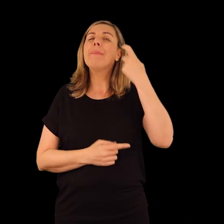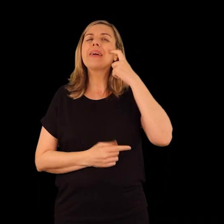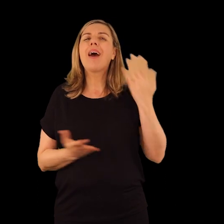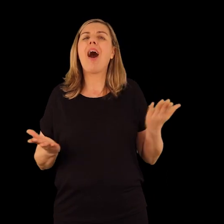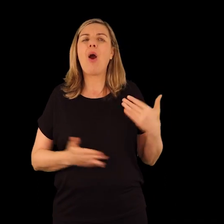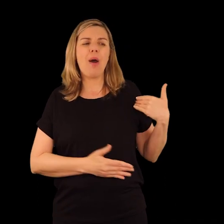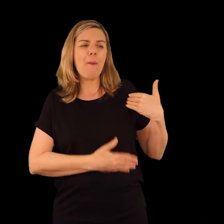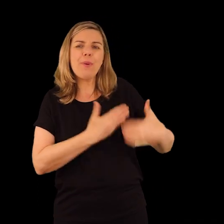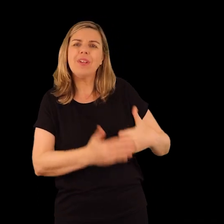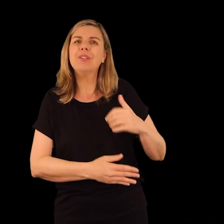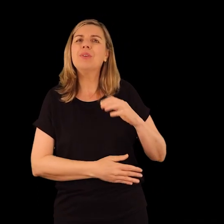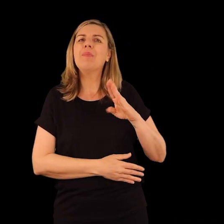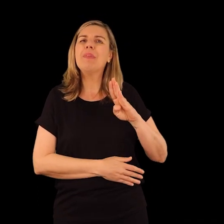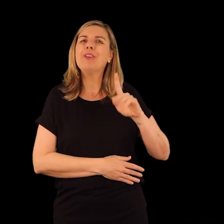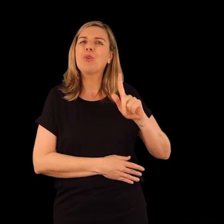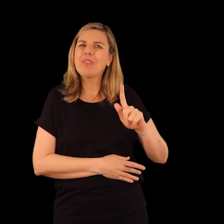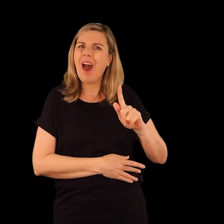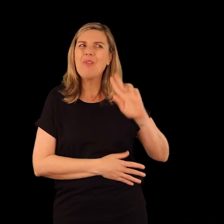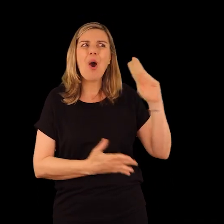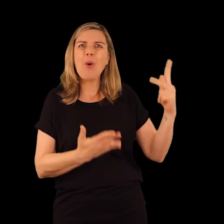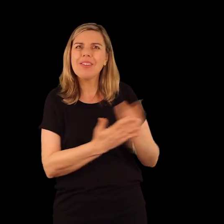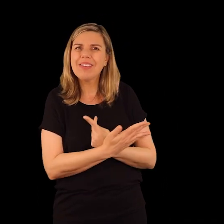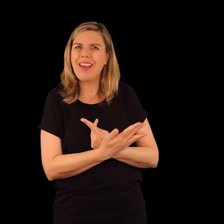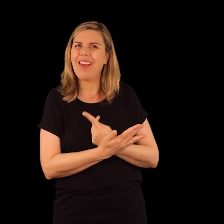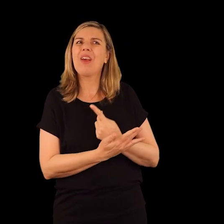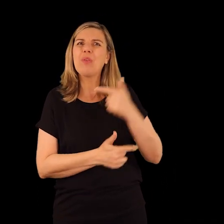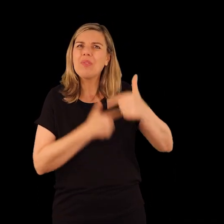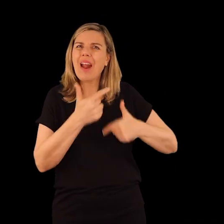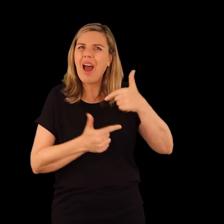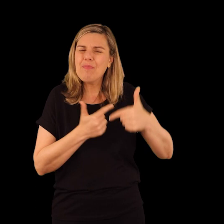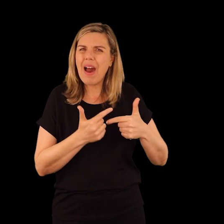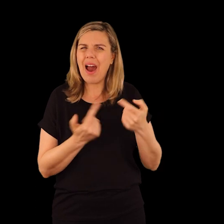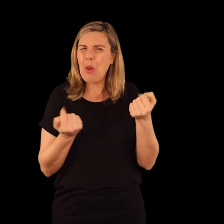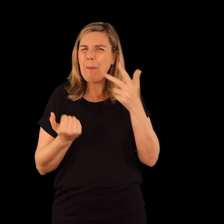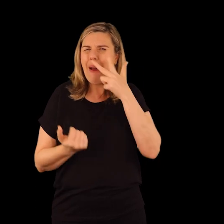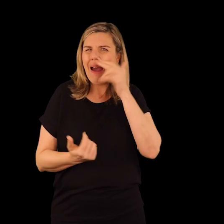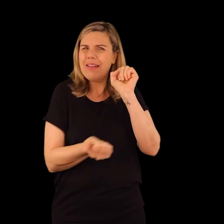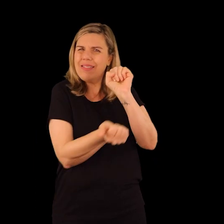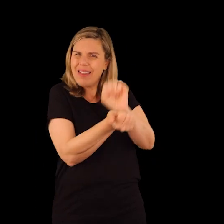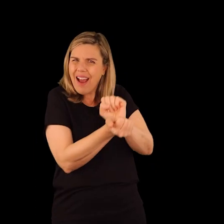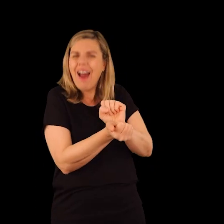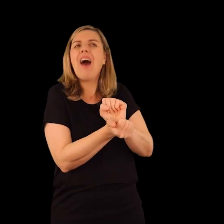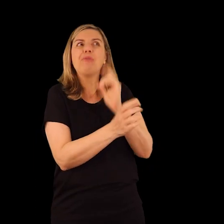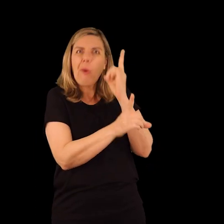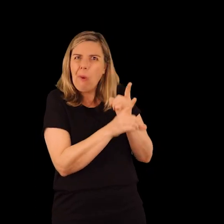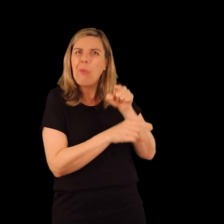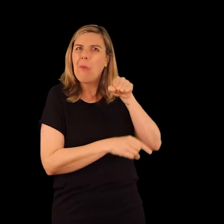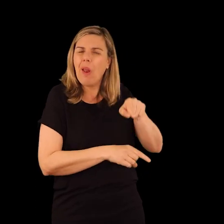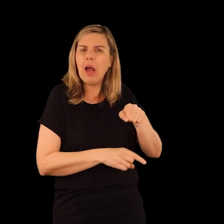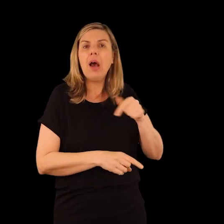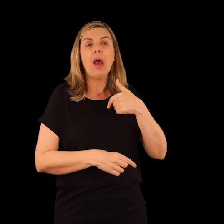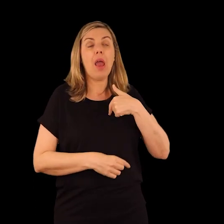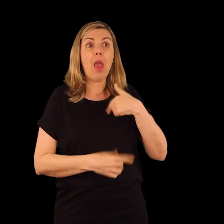Tem cabelos crespos, usa óculos. Em Bento Gonçalves, com a questão do trabalho análogo à escravidão que foi encontrado, né? E isso